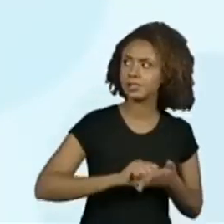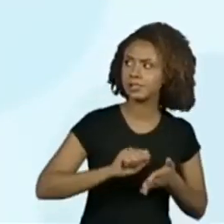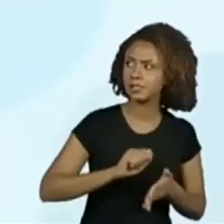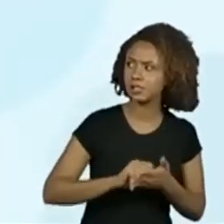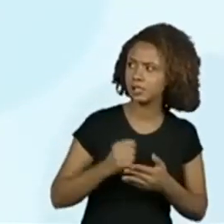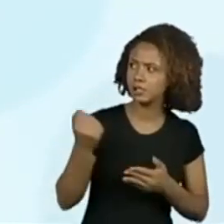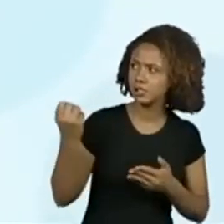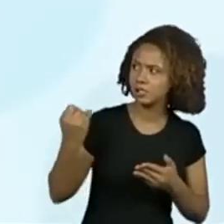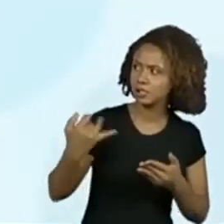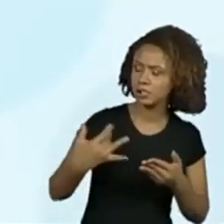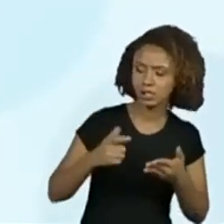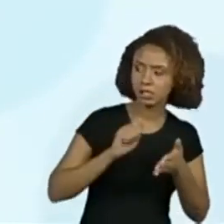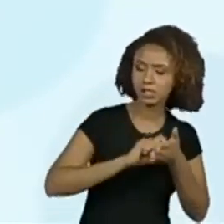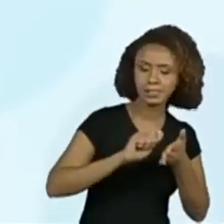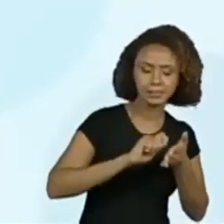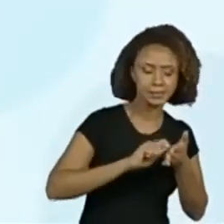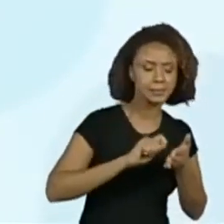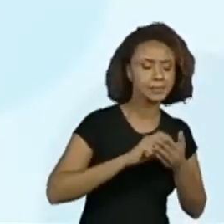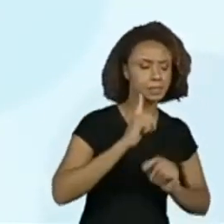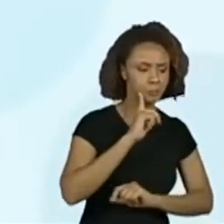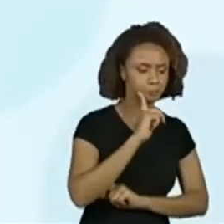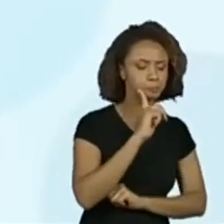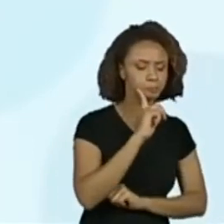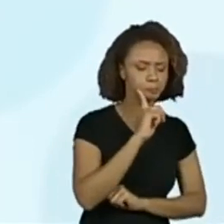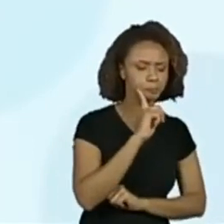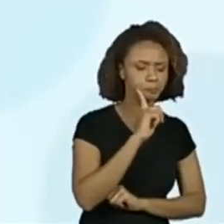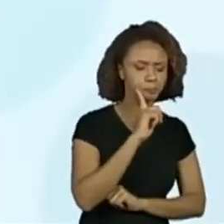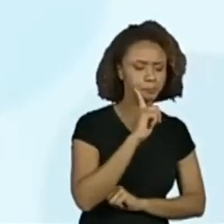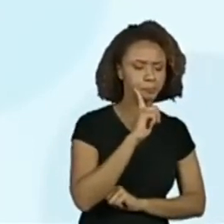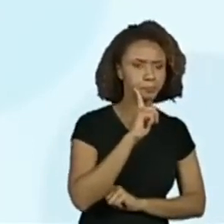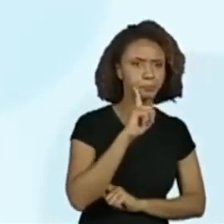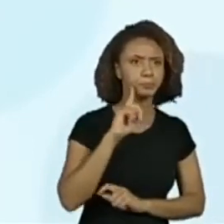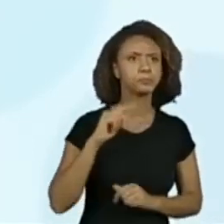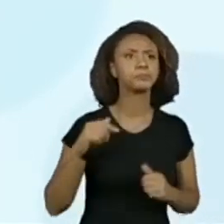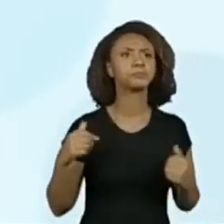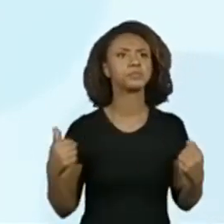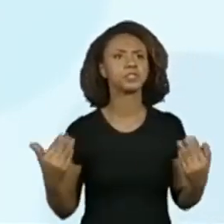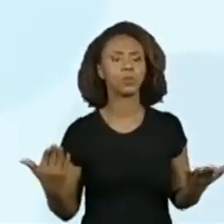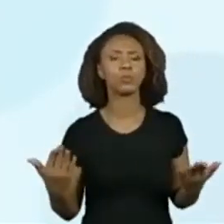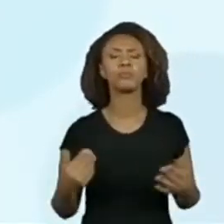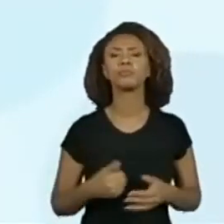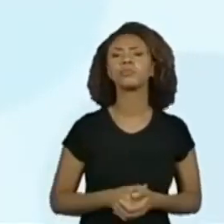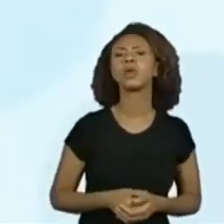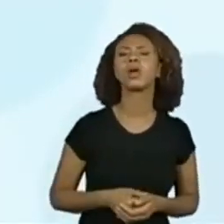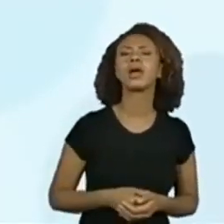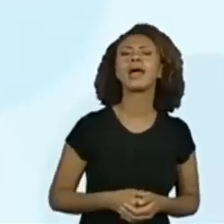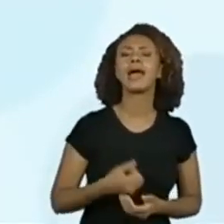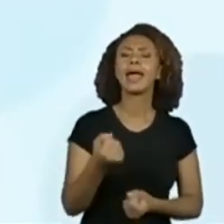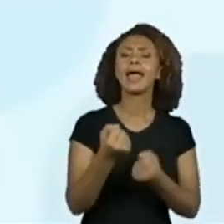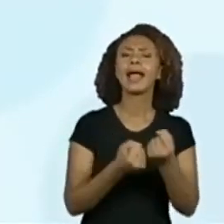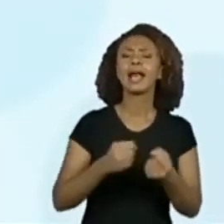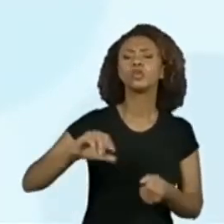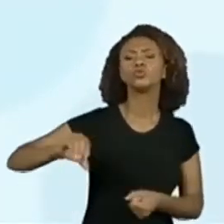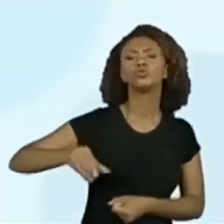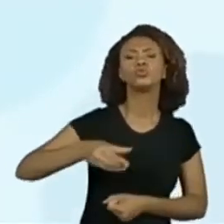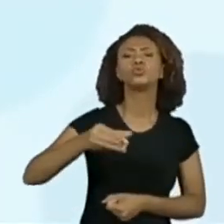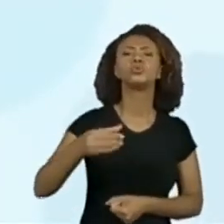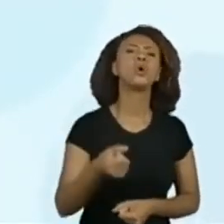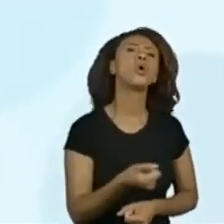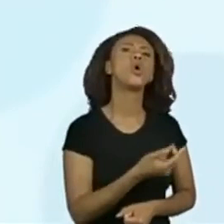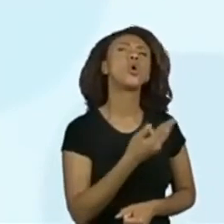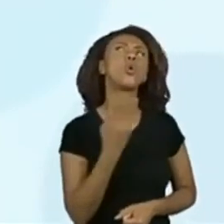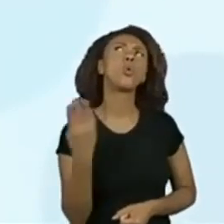atividade então quantos registros ou melhor quantos carrinhos